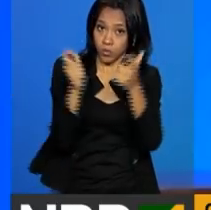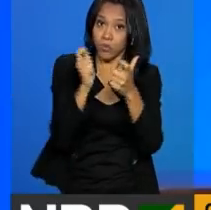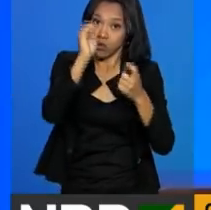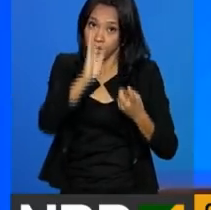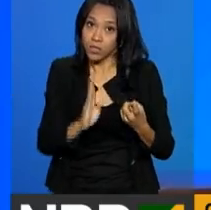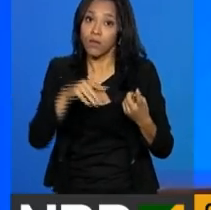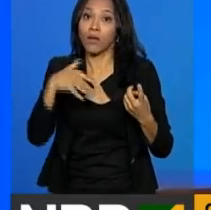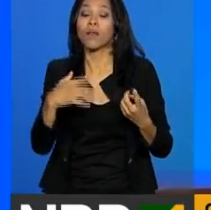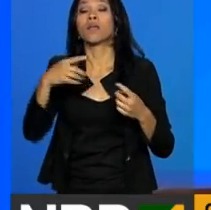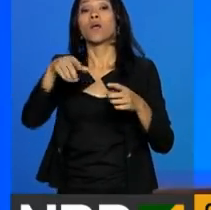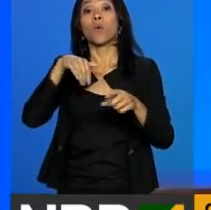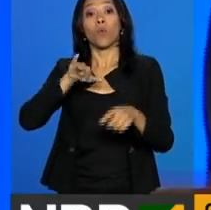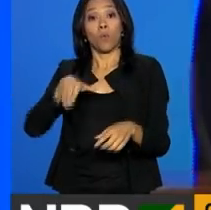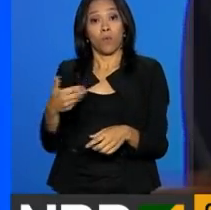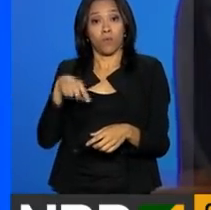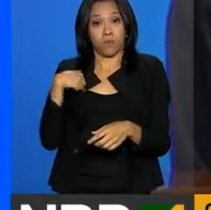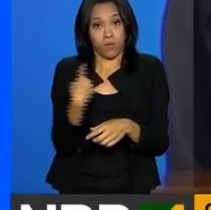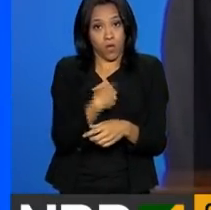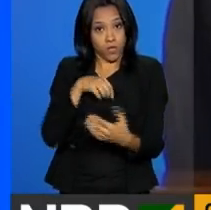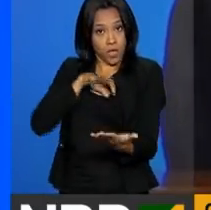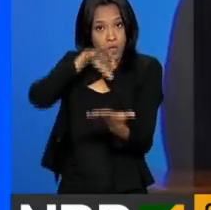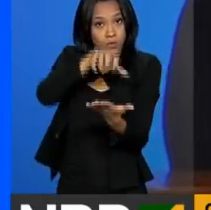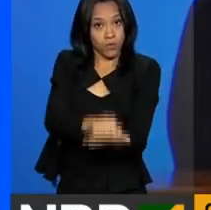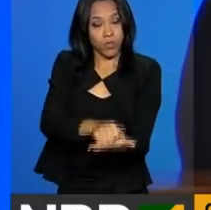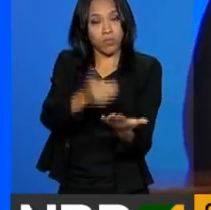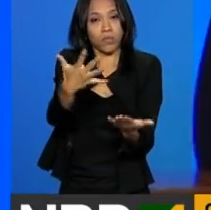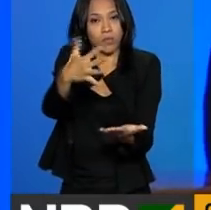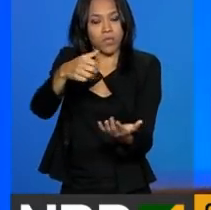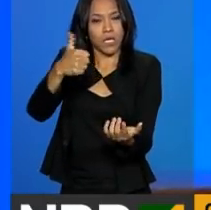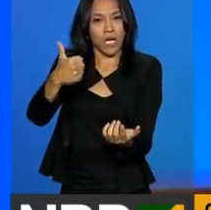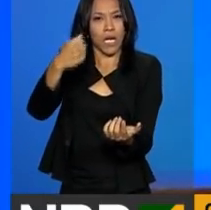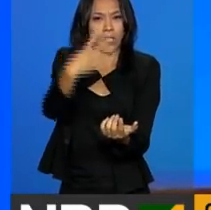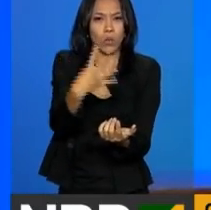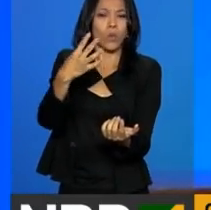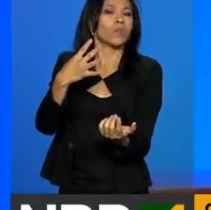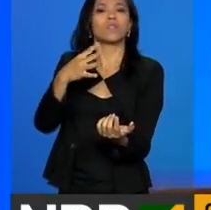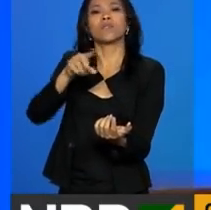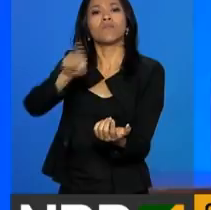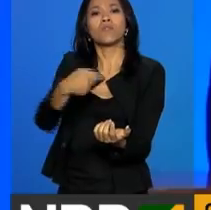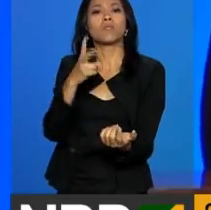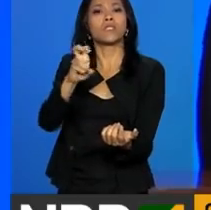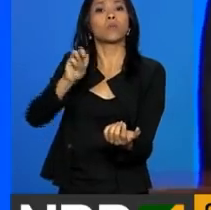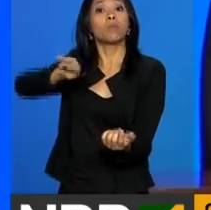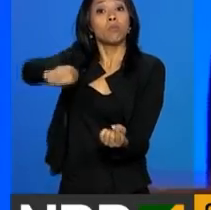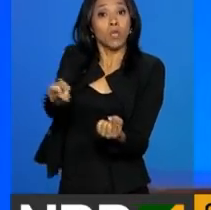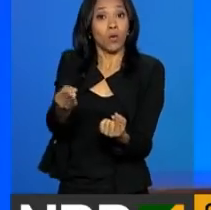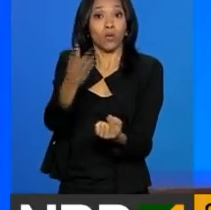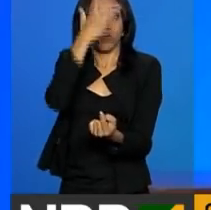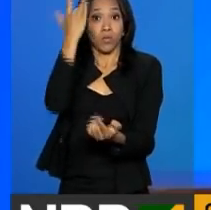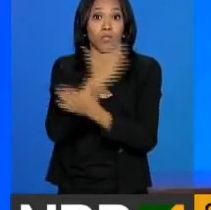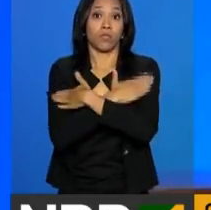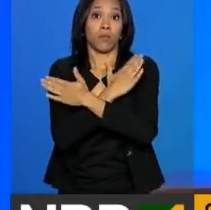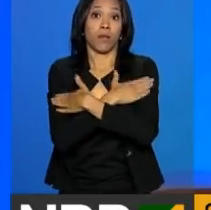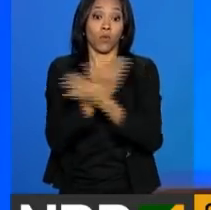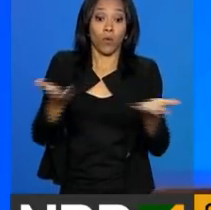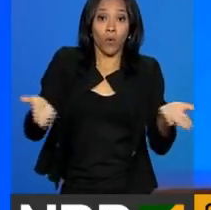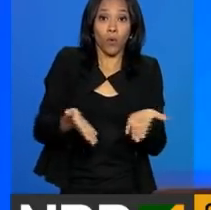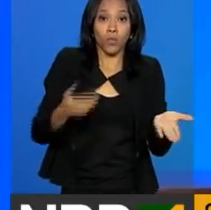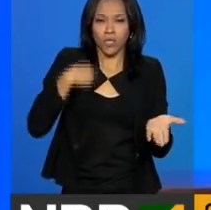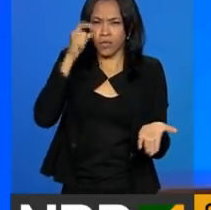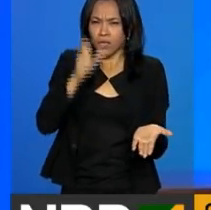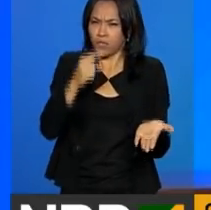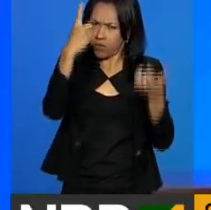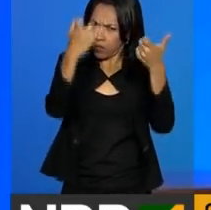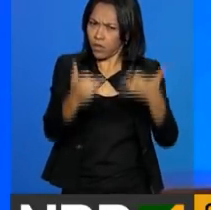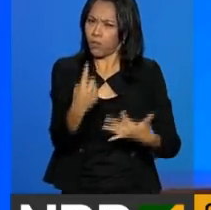assumimos estava em torno de 14 e hoje meio de desempregados né hoje é interessante vou explicar uma